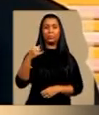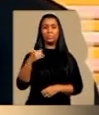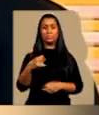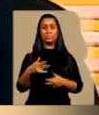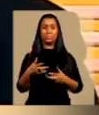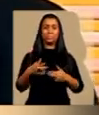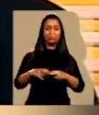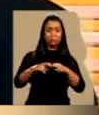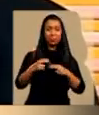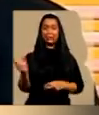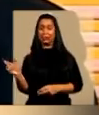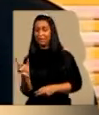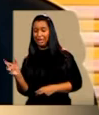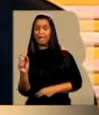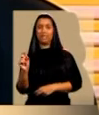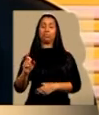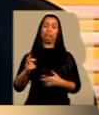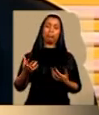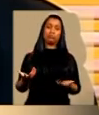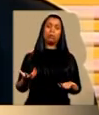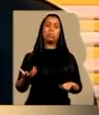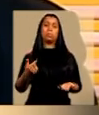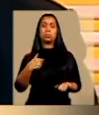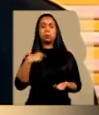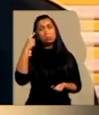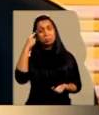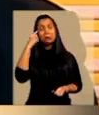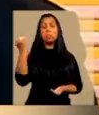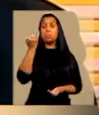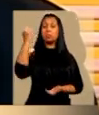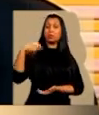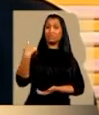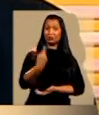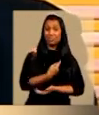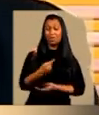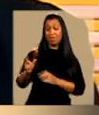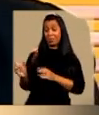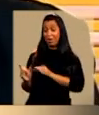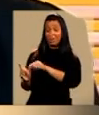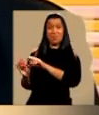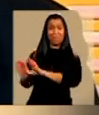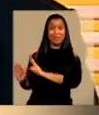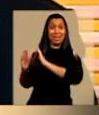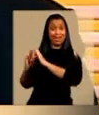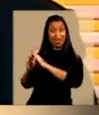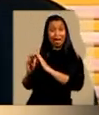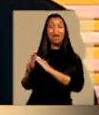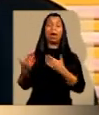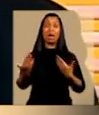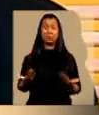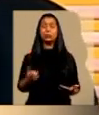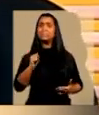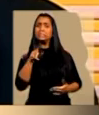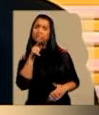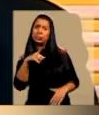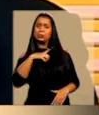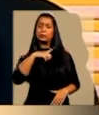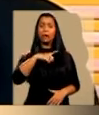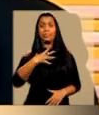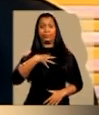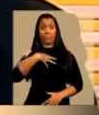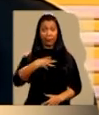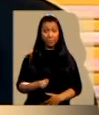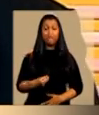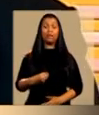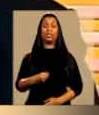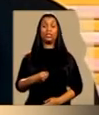armadilha com relação principalmente a cartão de crédito, acredito que seja importante nós deixarmos em casa. Sim. É importante, se você tem